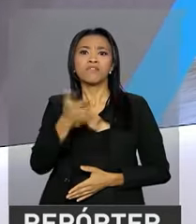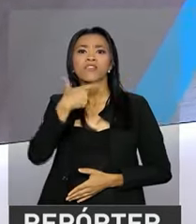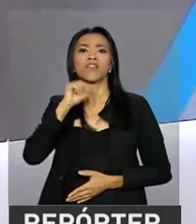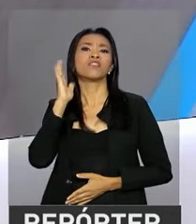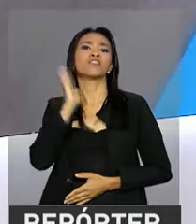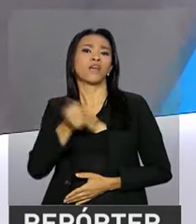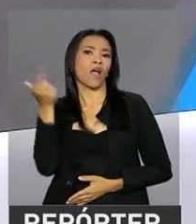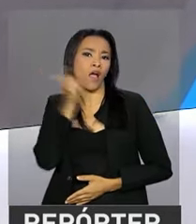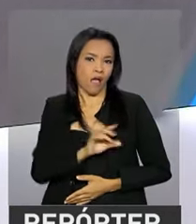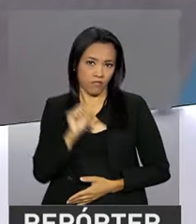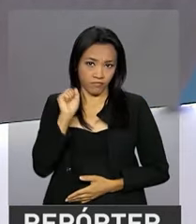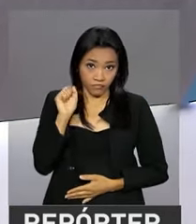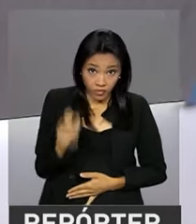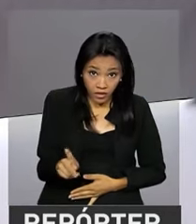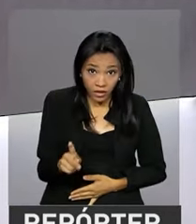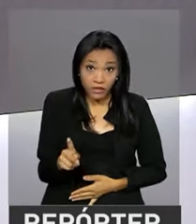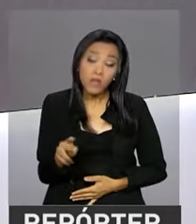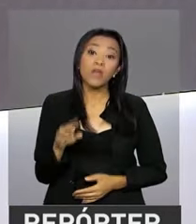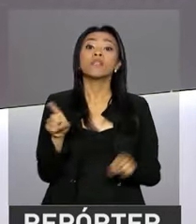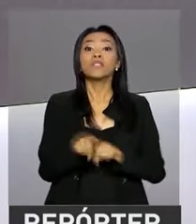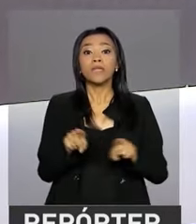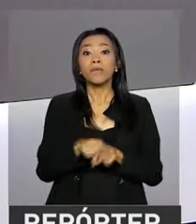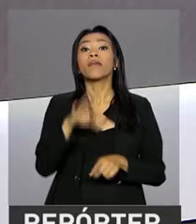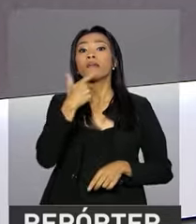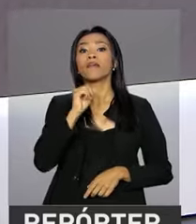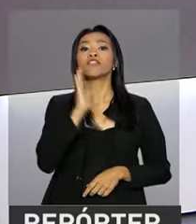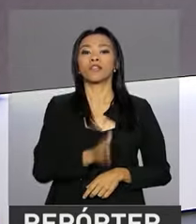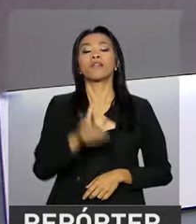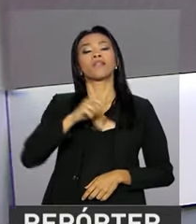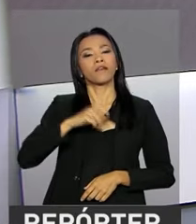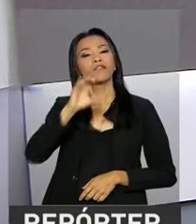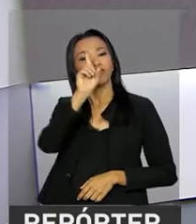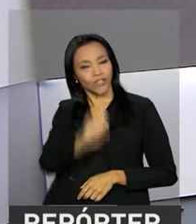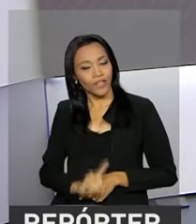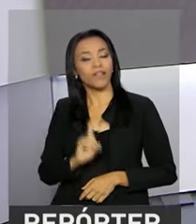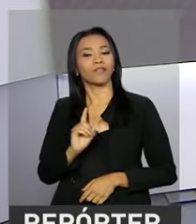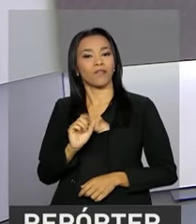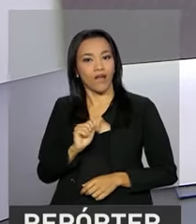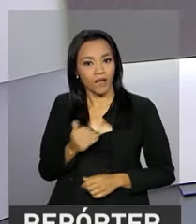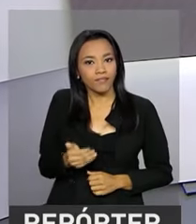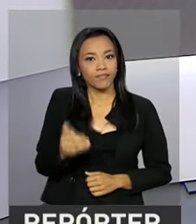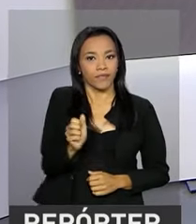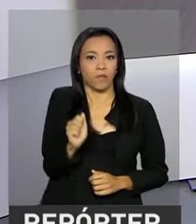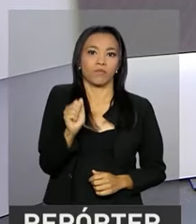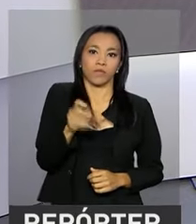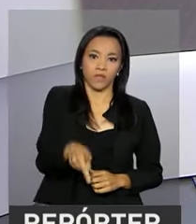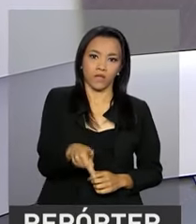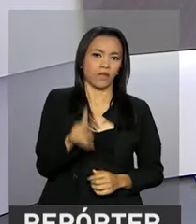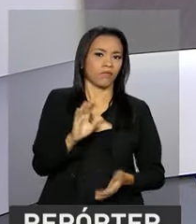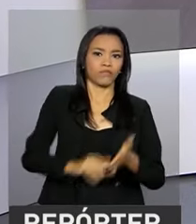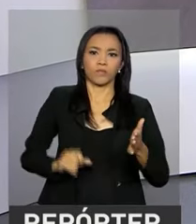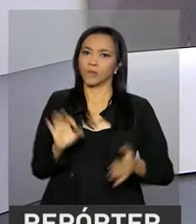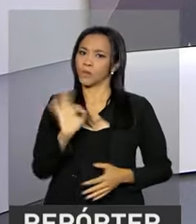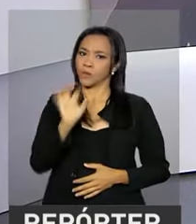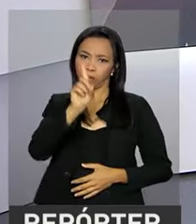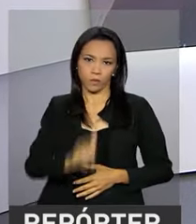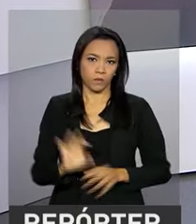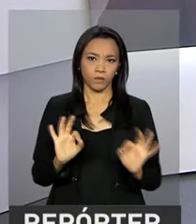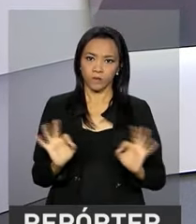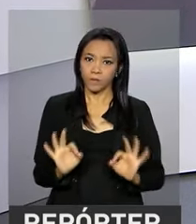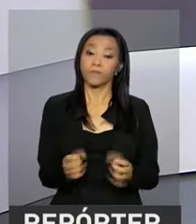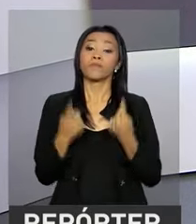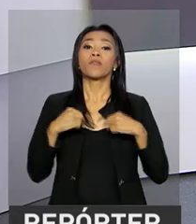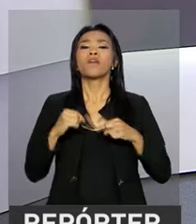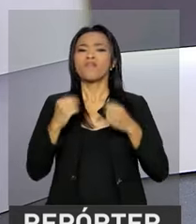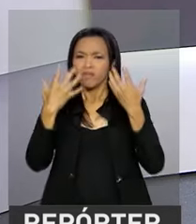aposentado nem de quem já tem direito à aposentadoria vamos conversar com o repórter joão pedro neto que tem